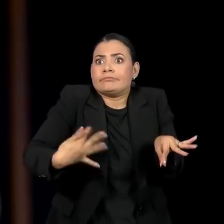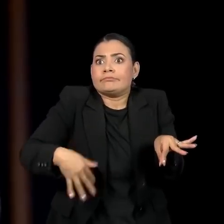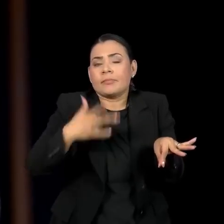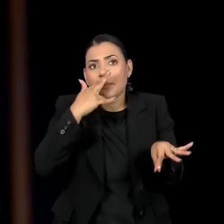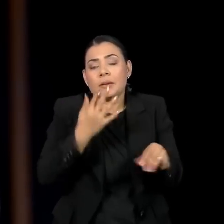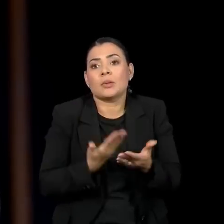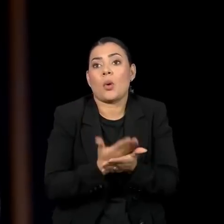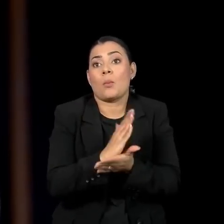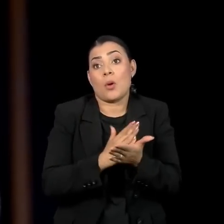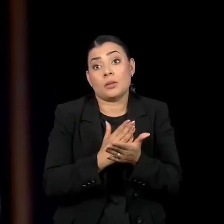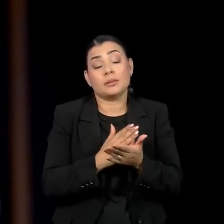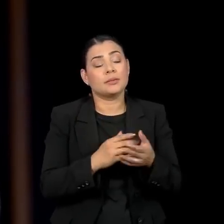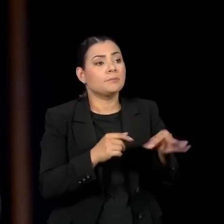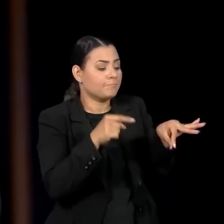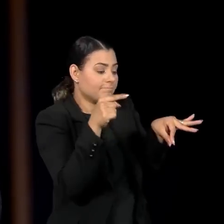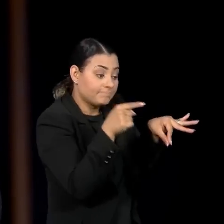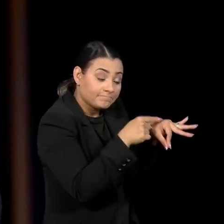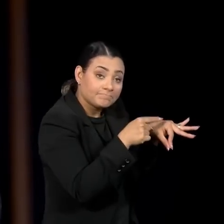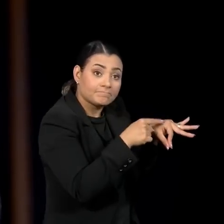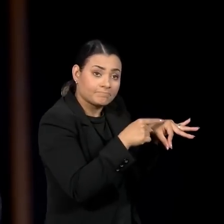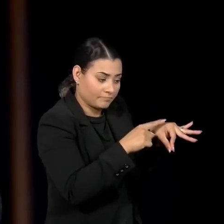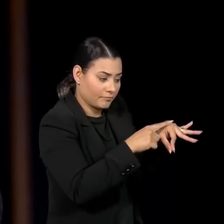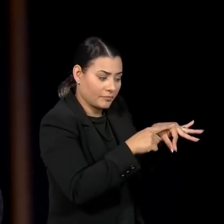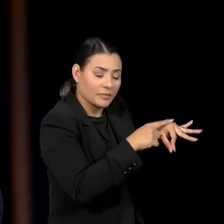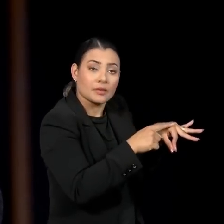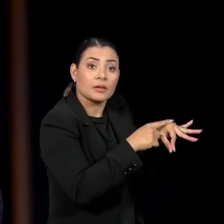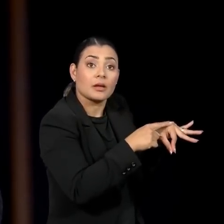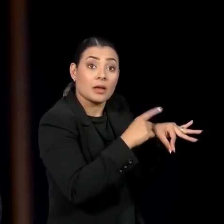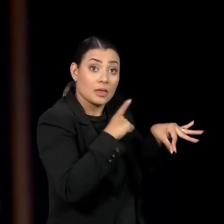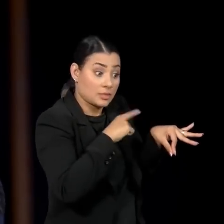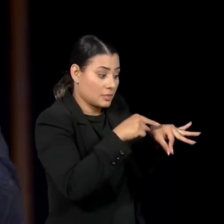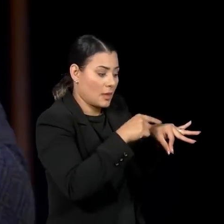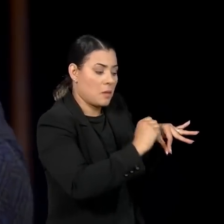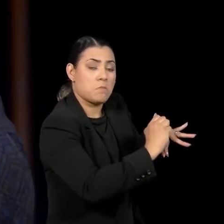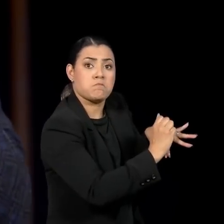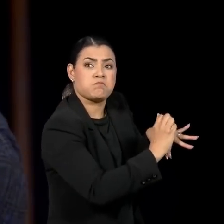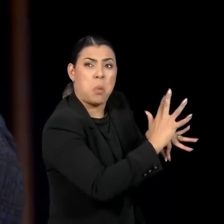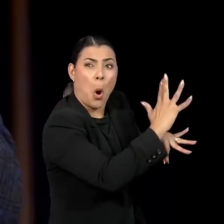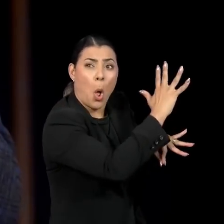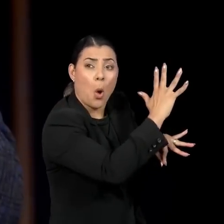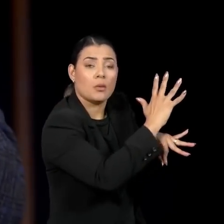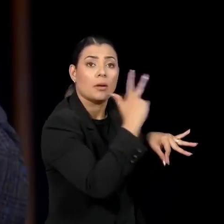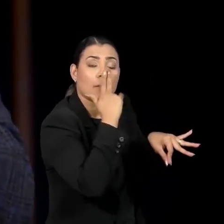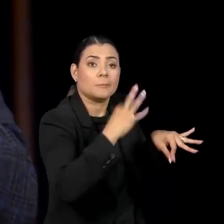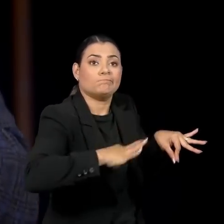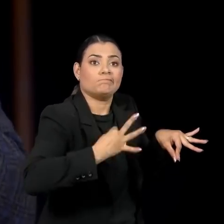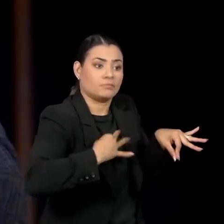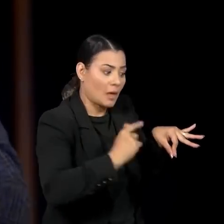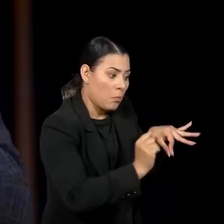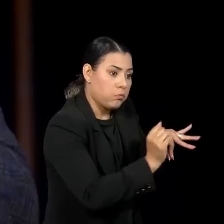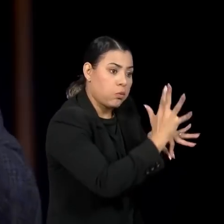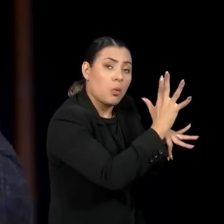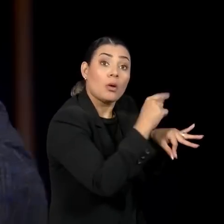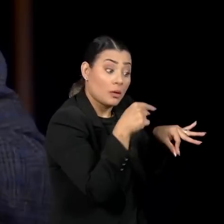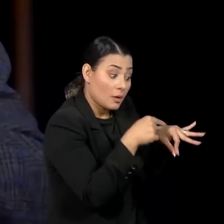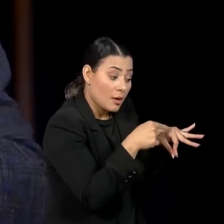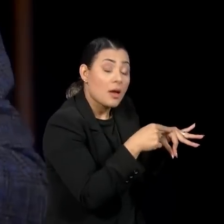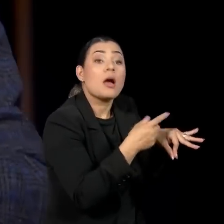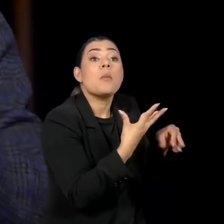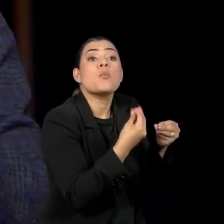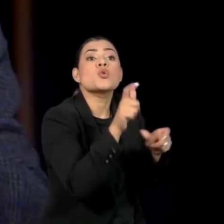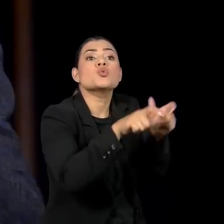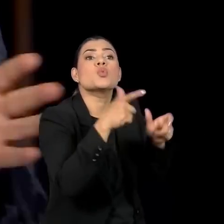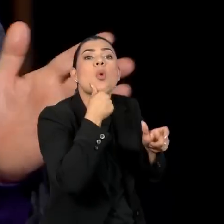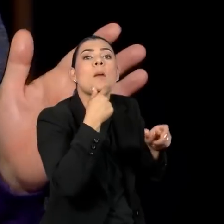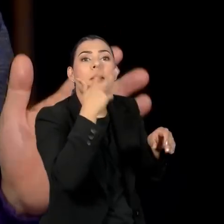Essas terminações nervosas, elas estão localizadas nessa região, e você falou que muitos homens acham